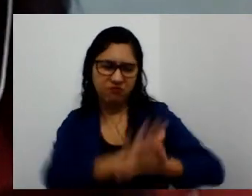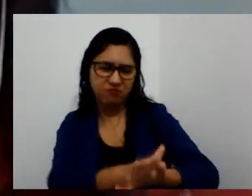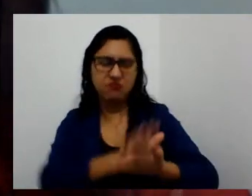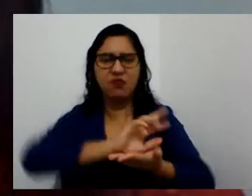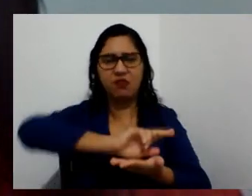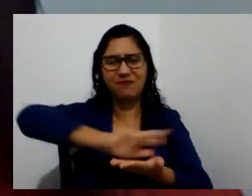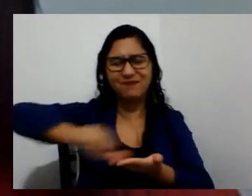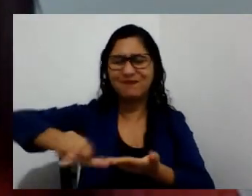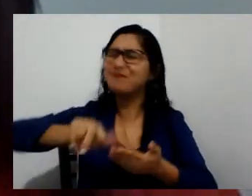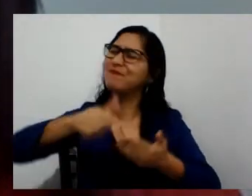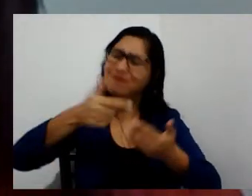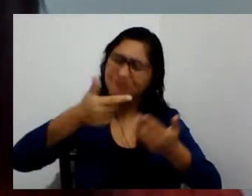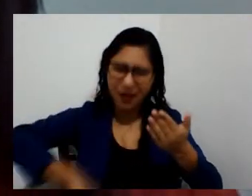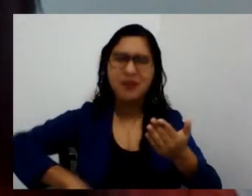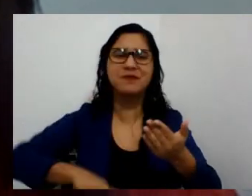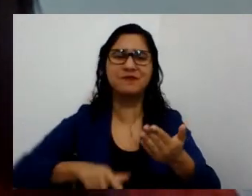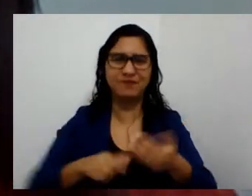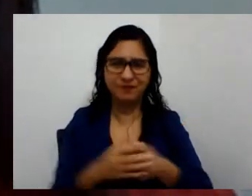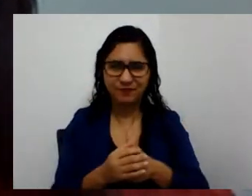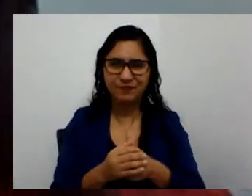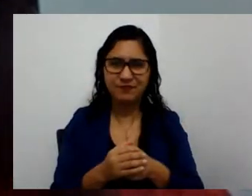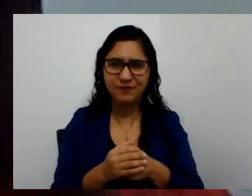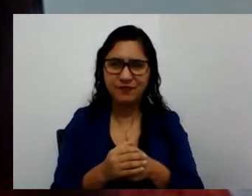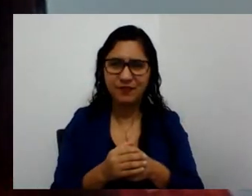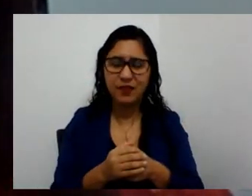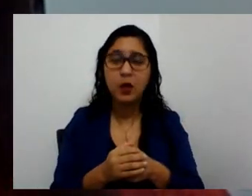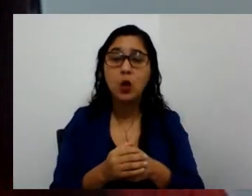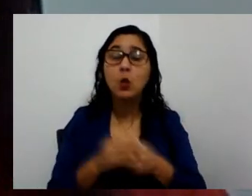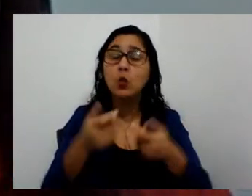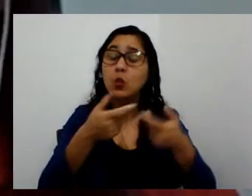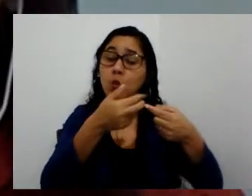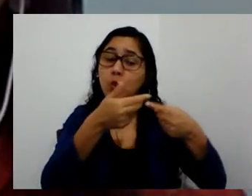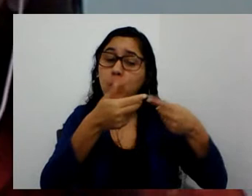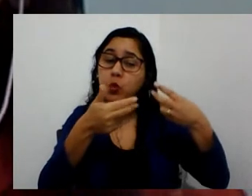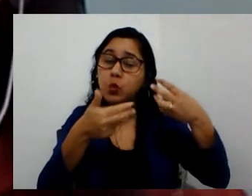além. Tudo que refere a